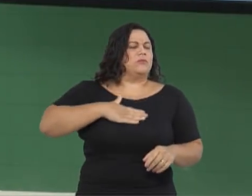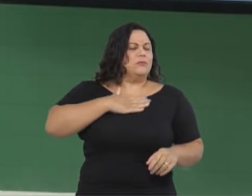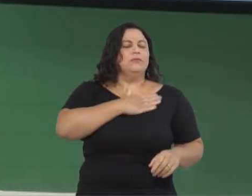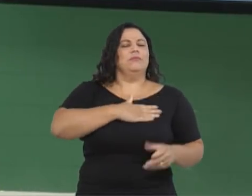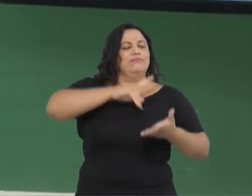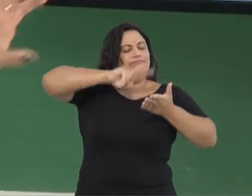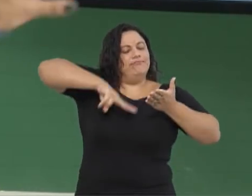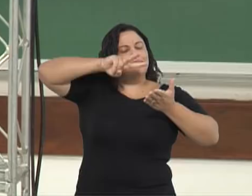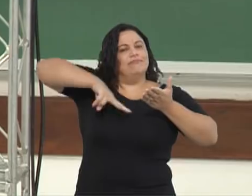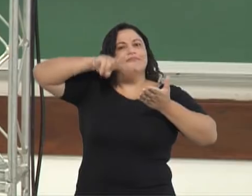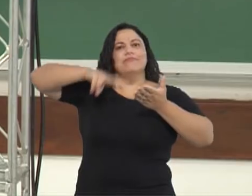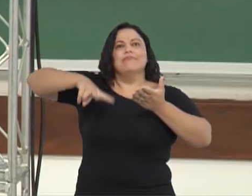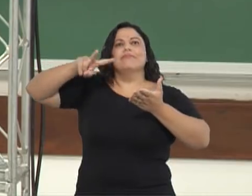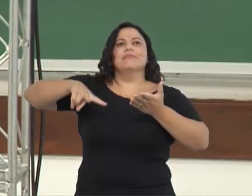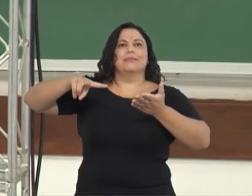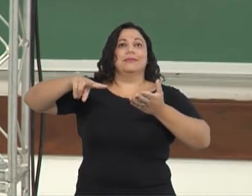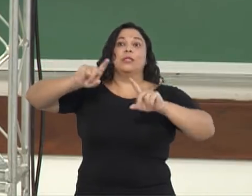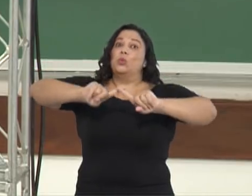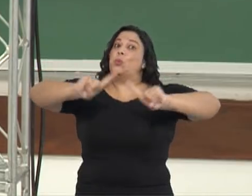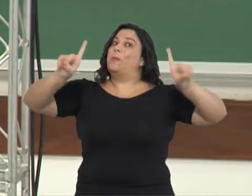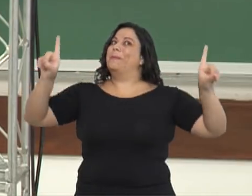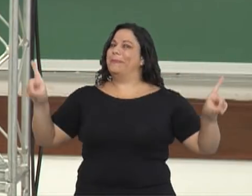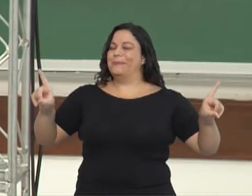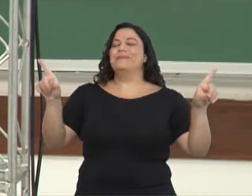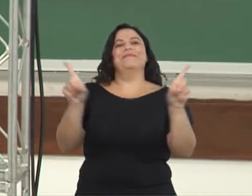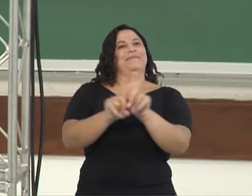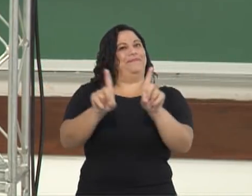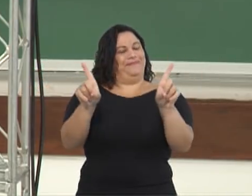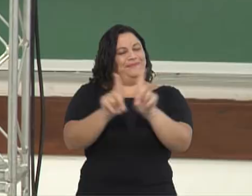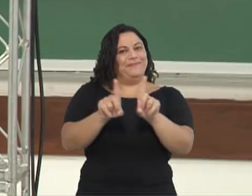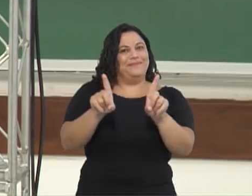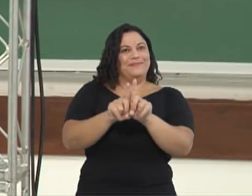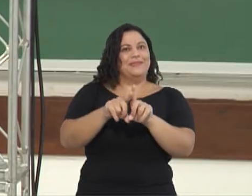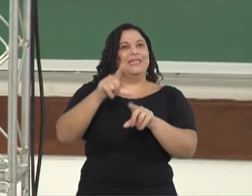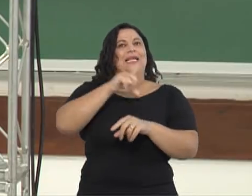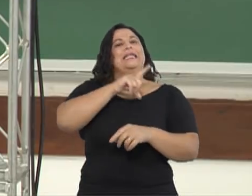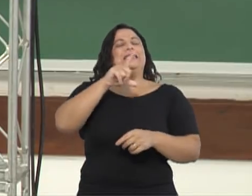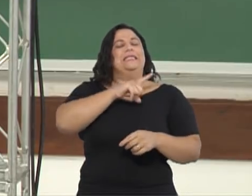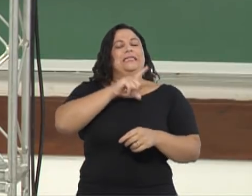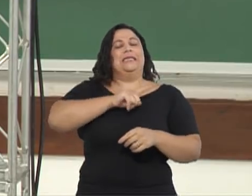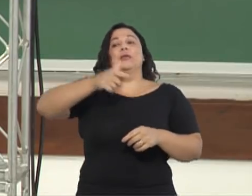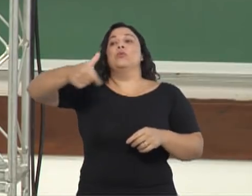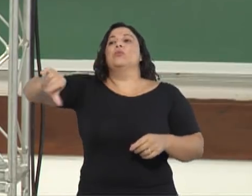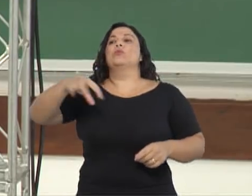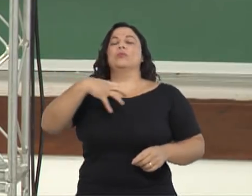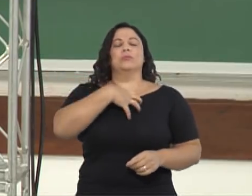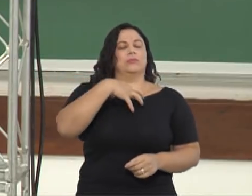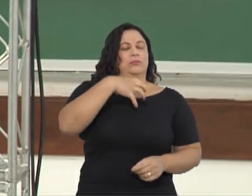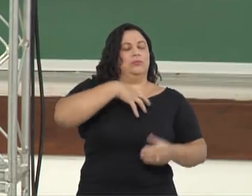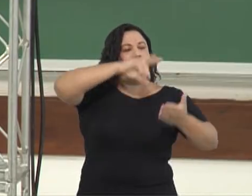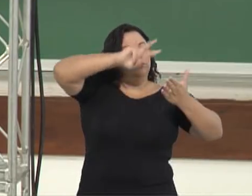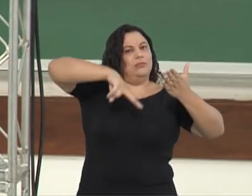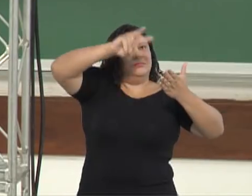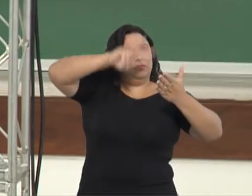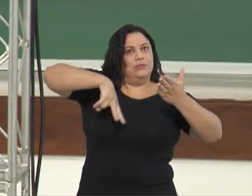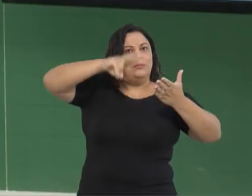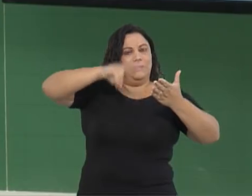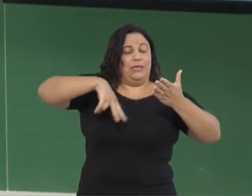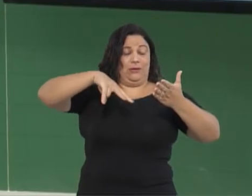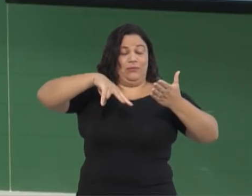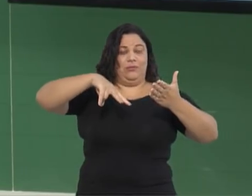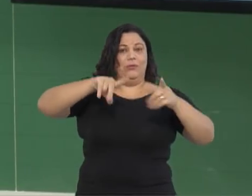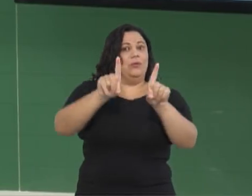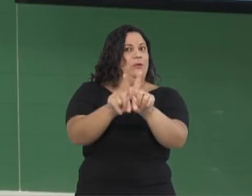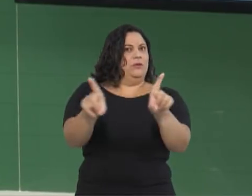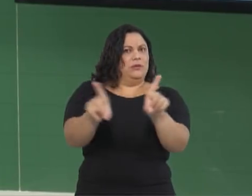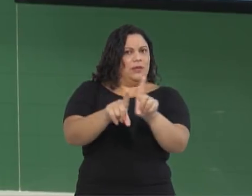de leitura, mas também existem outras formas de leitura que não só a física. Então,